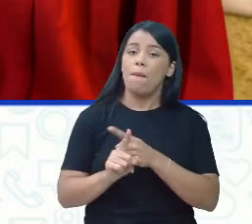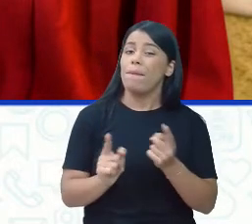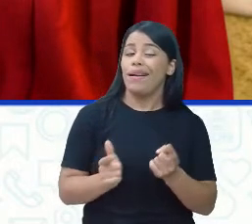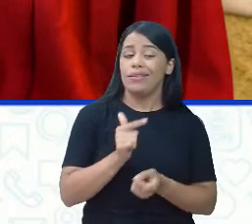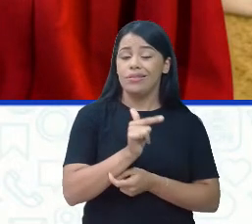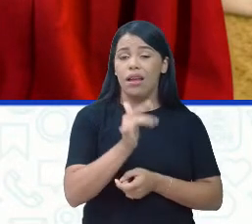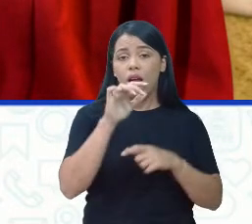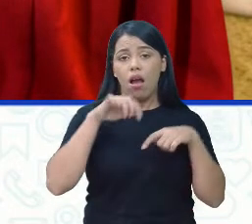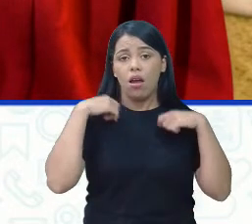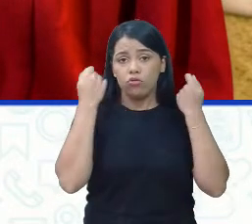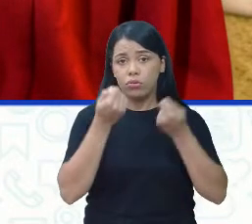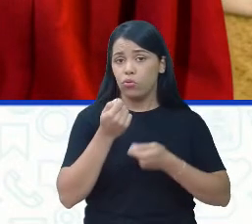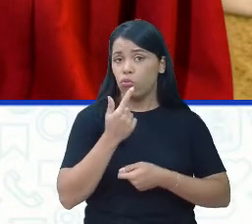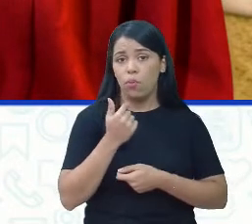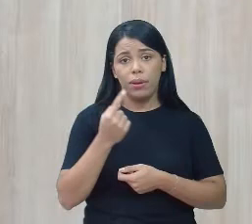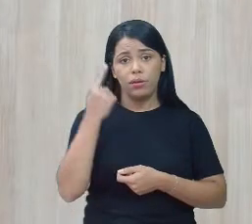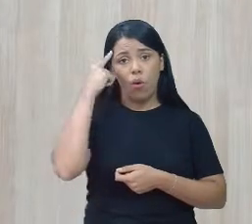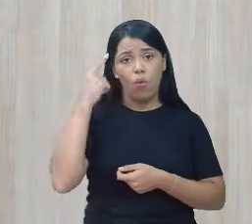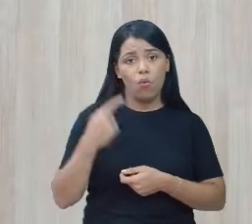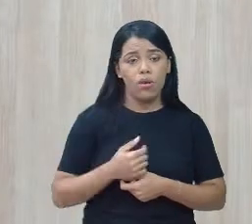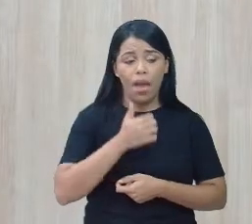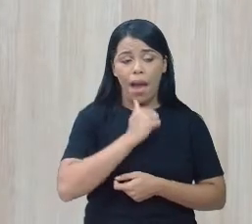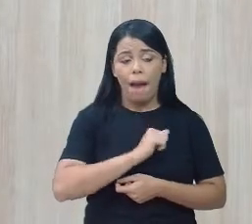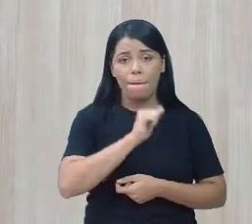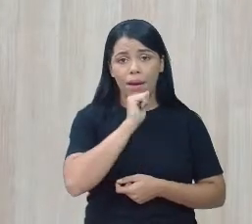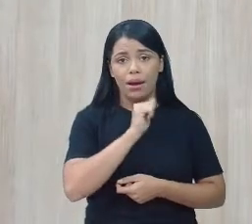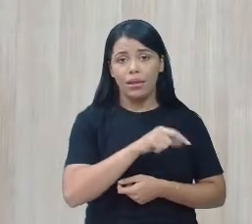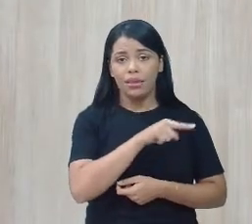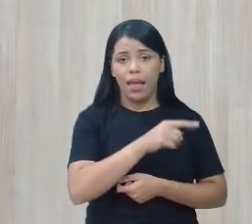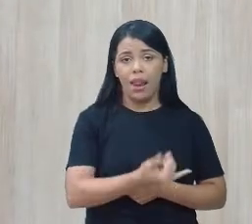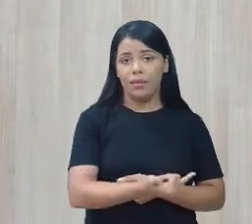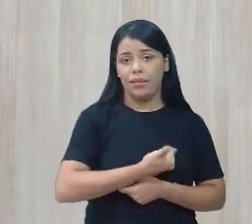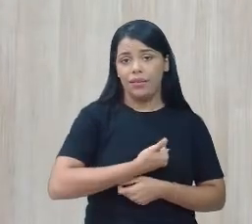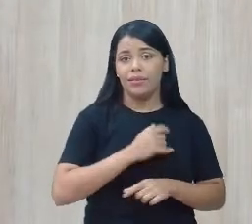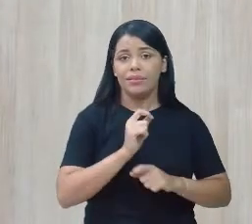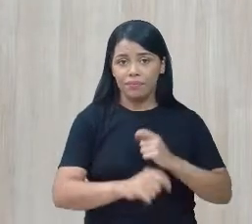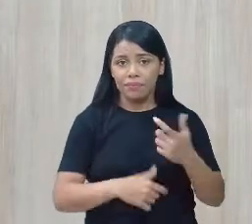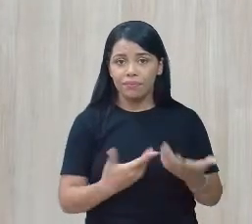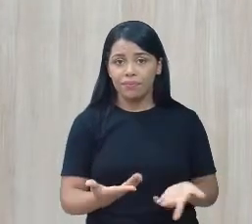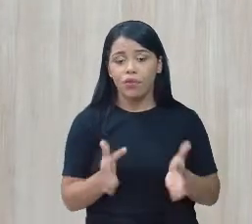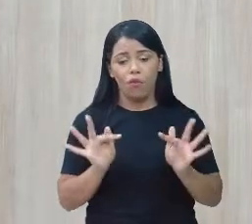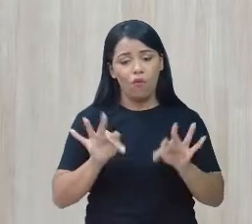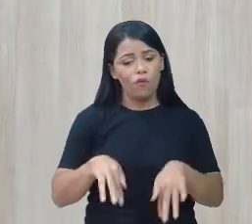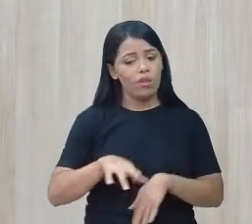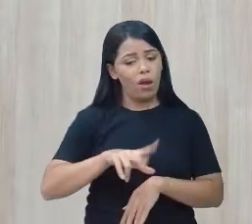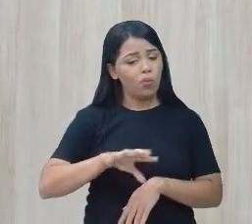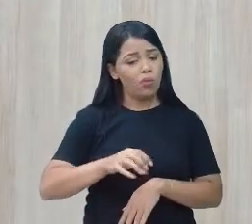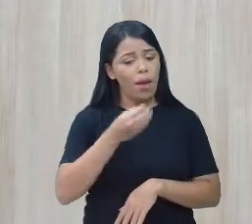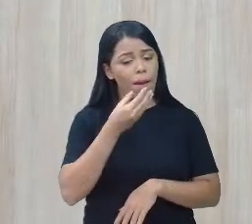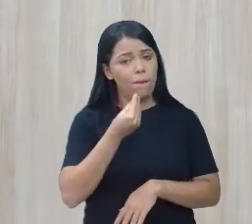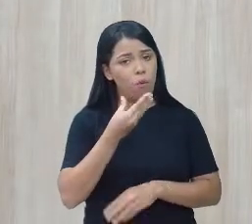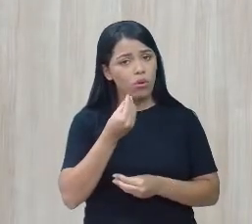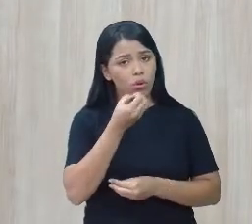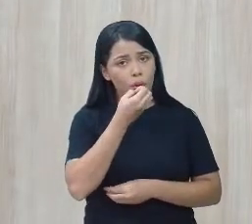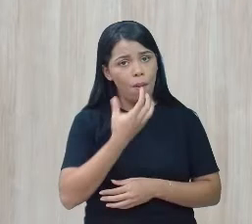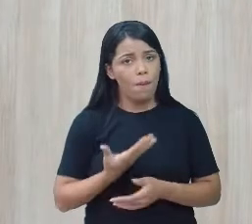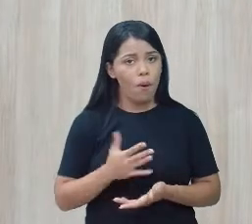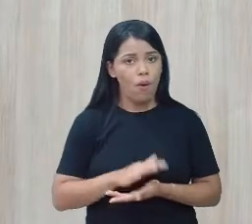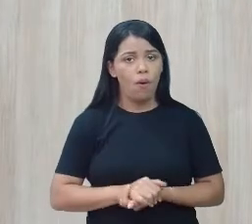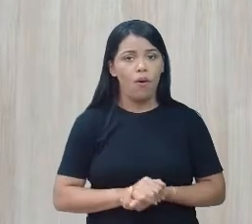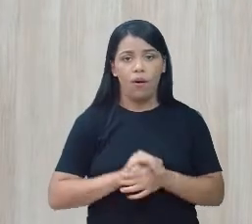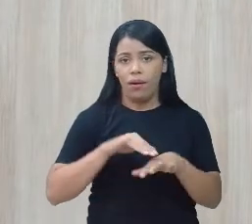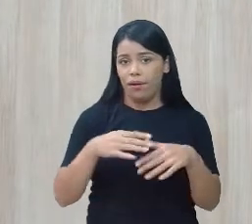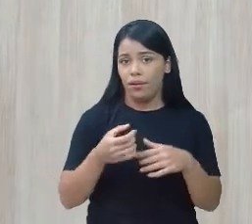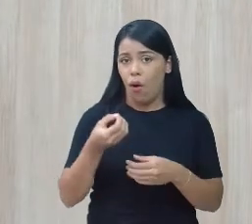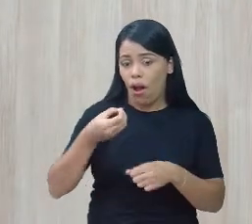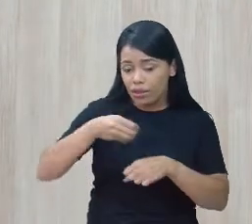o que a sua mãe tinha dito. E aí, consequentemente, o final não é tão bom como a gente bem sabe, né? Segura o spoiler aí,